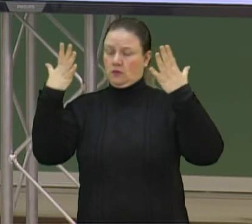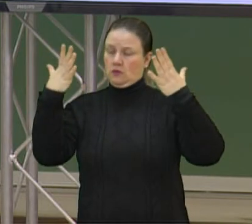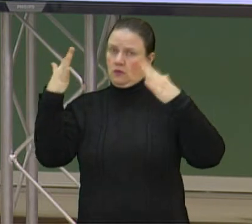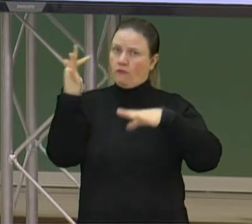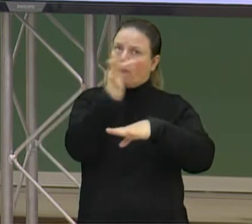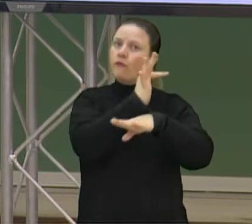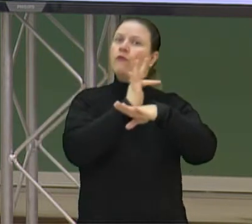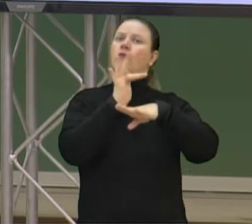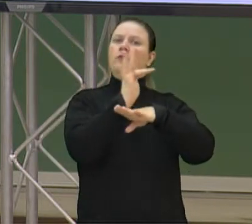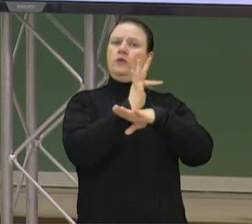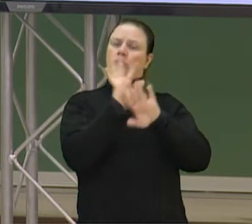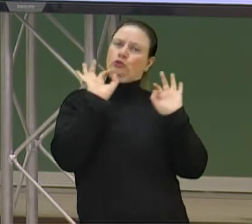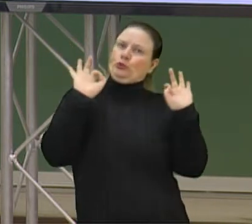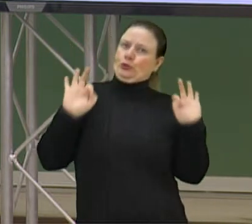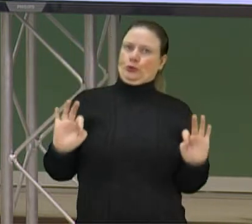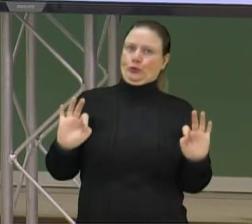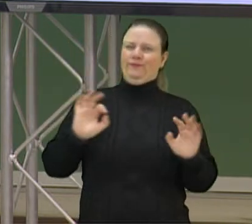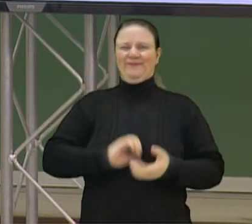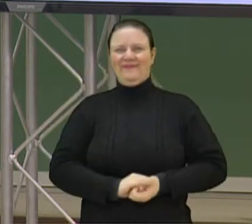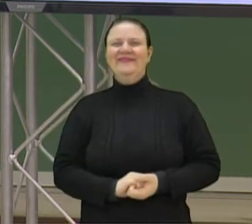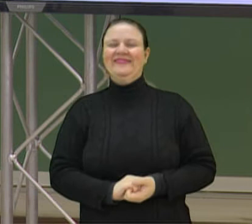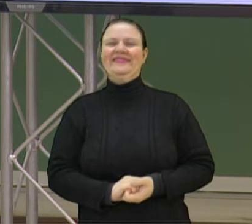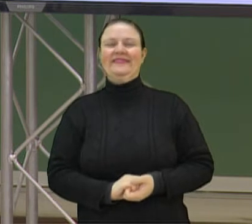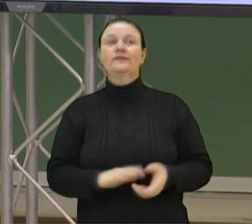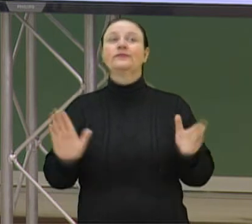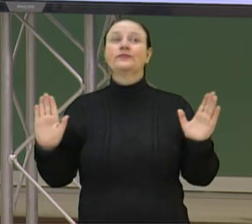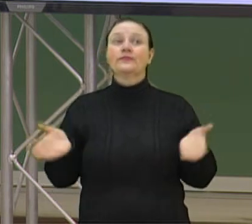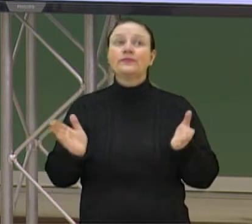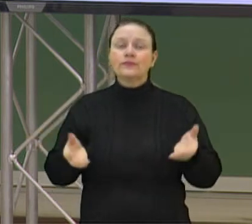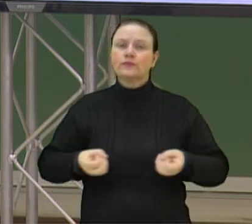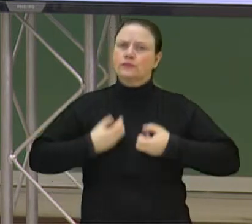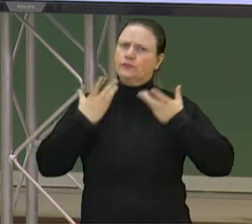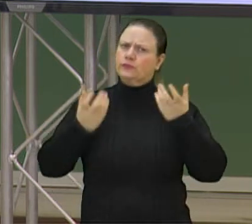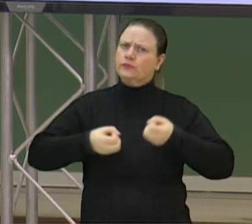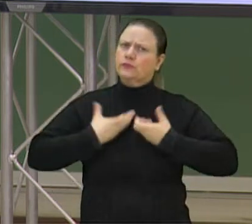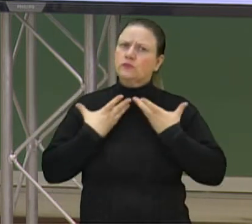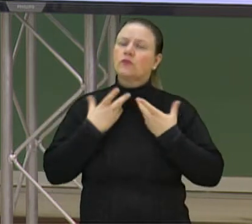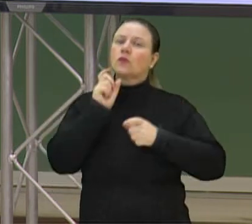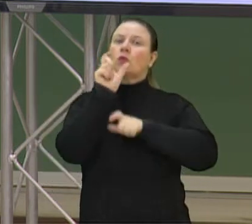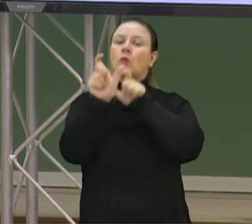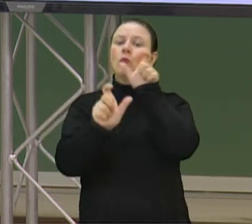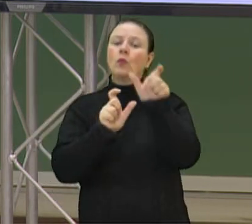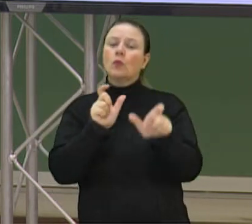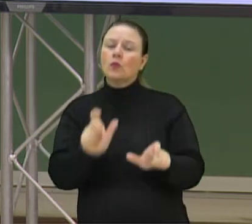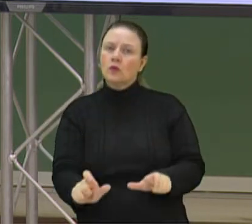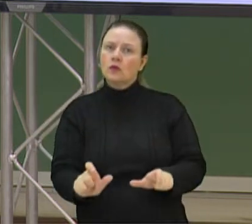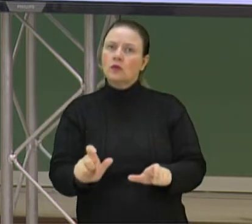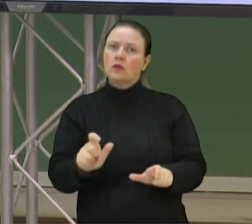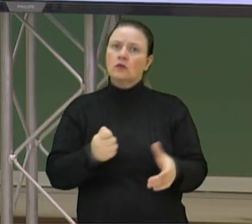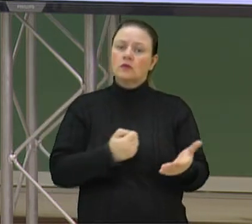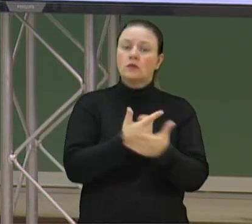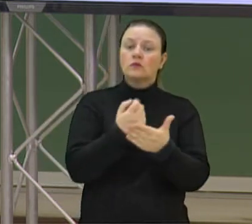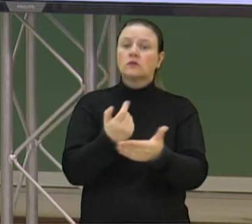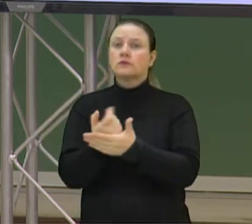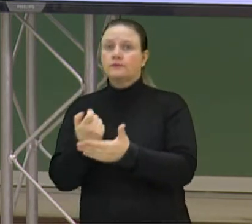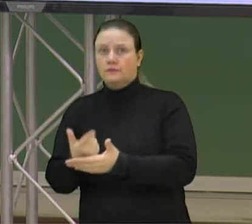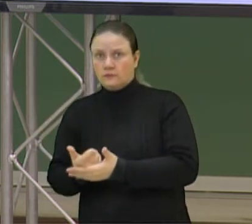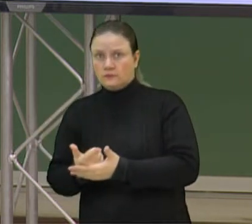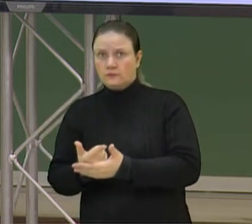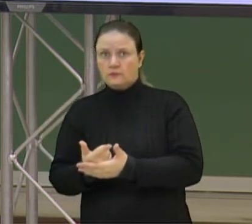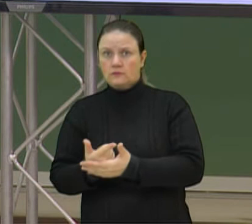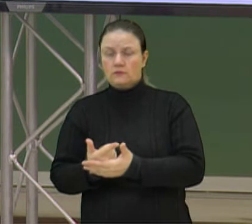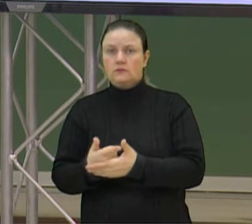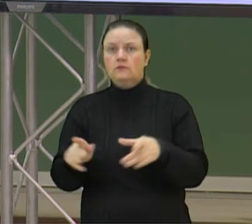beleza? Aqui vamos ver algumas expressões, algumas palavras utilizadas para fazer compras, né? Então,